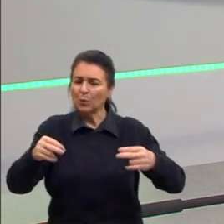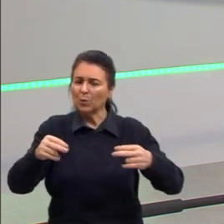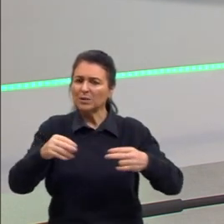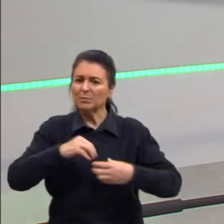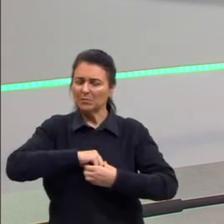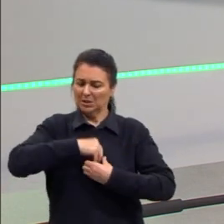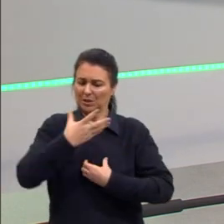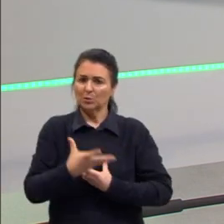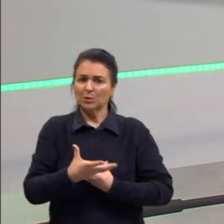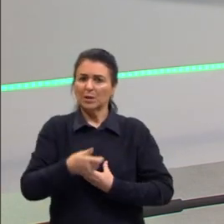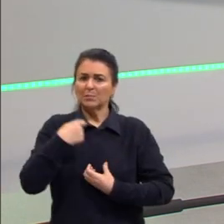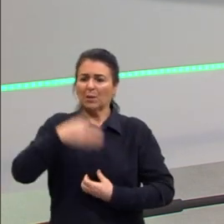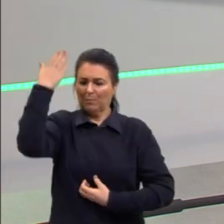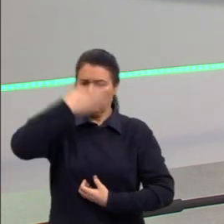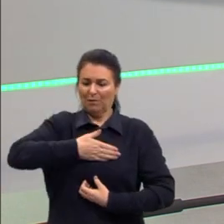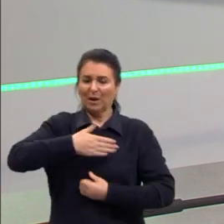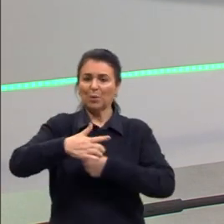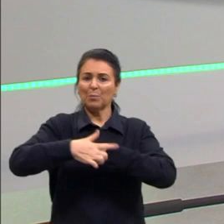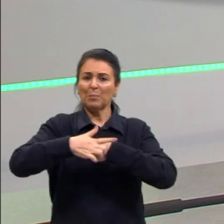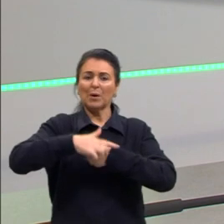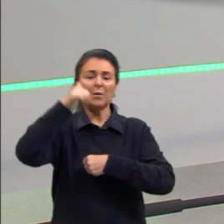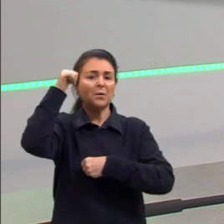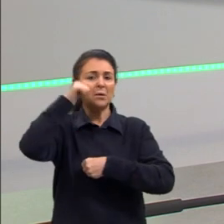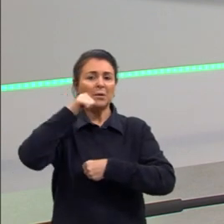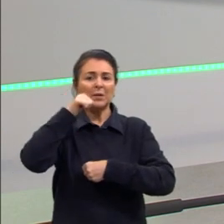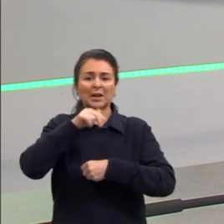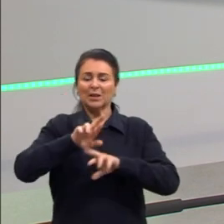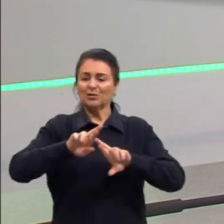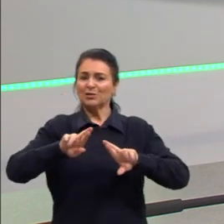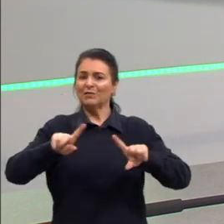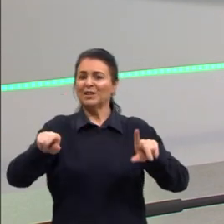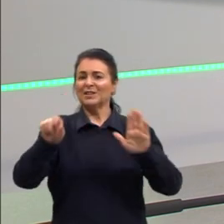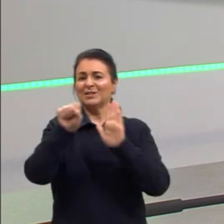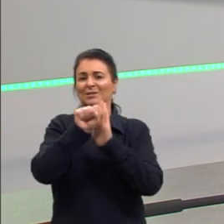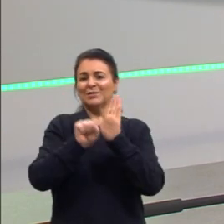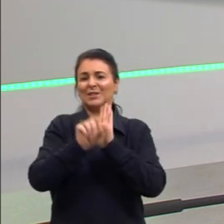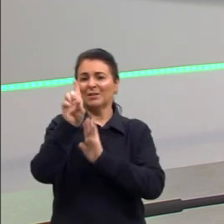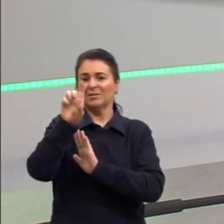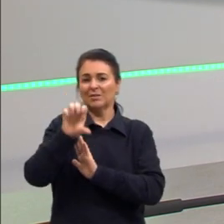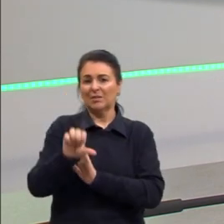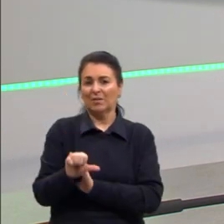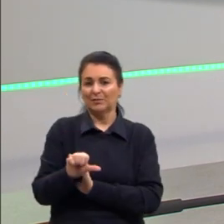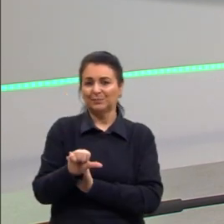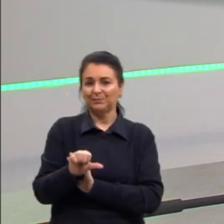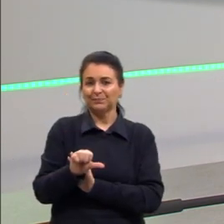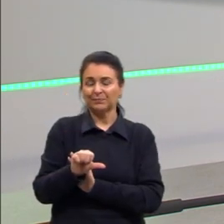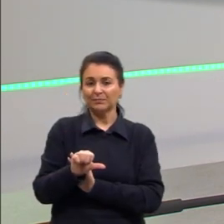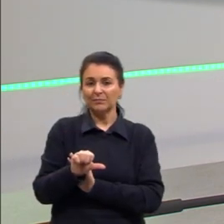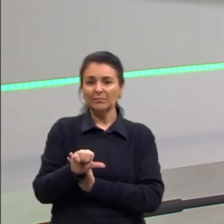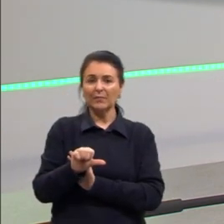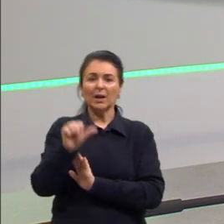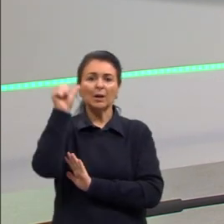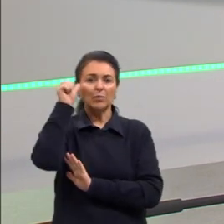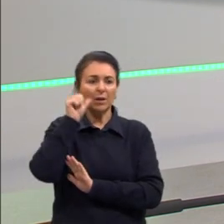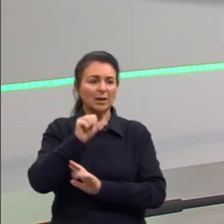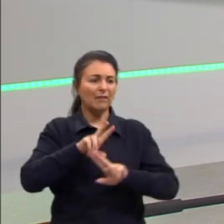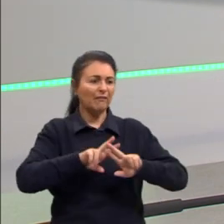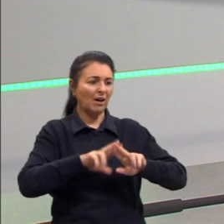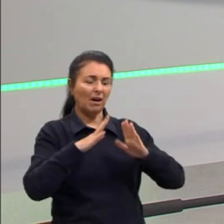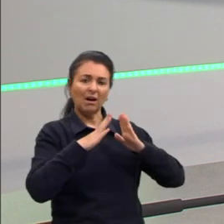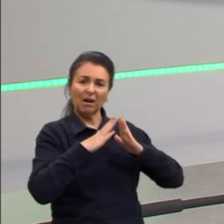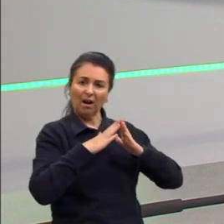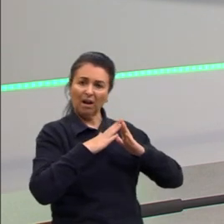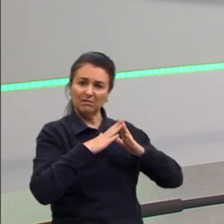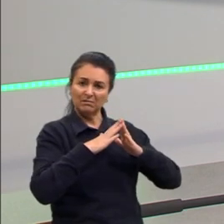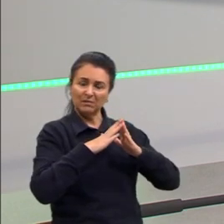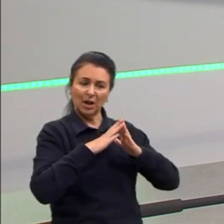sempre precisa provar que o seu papel não é mais o mesmo do século 19 que dizem um quê que as mulheres deveriam ficar em casa que as